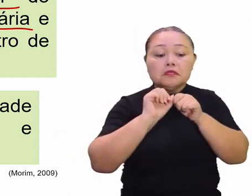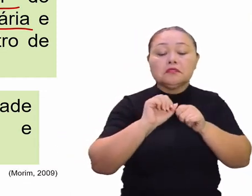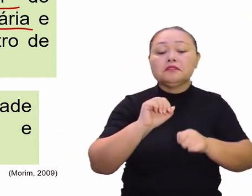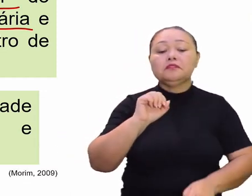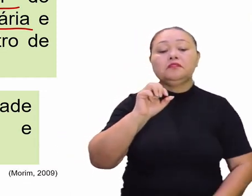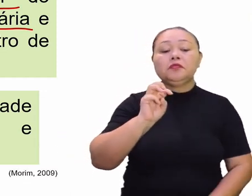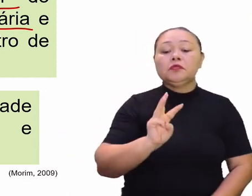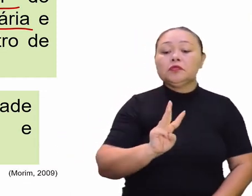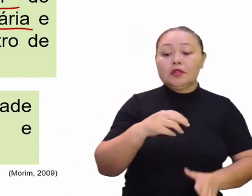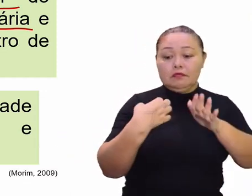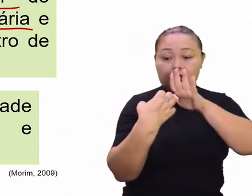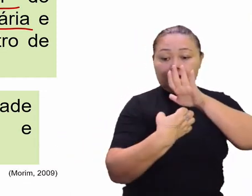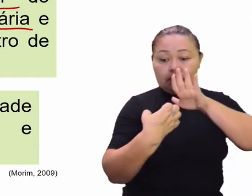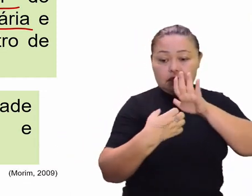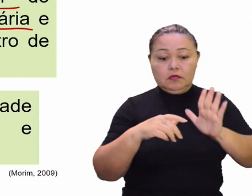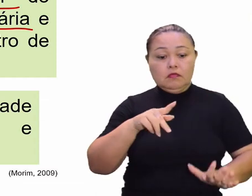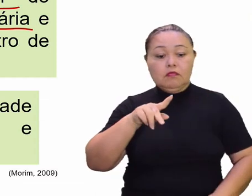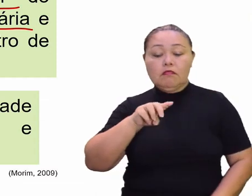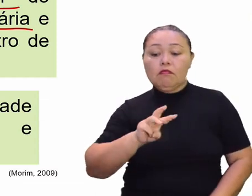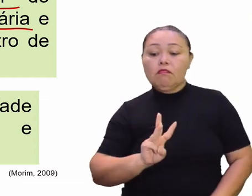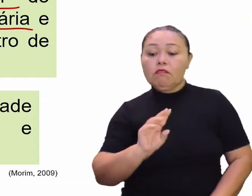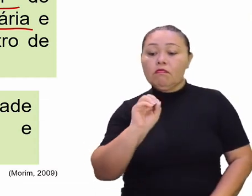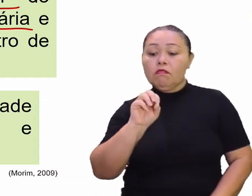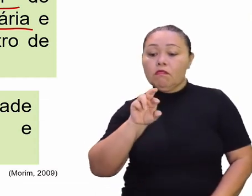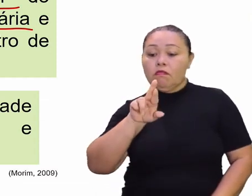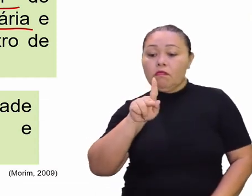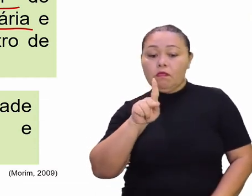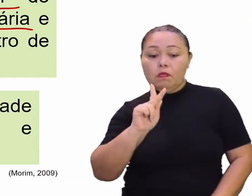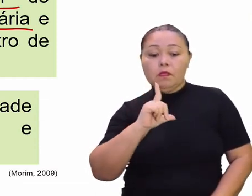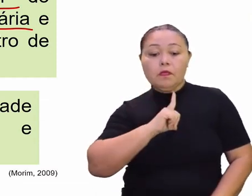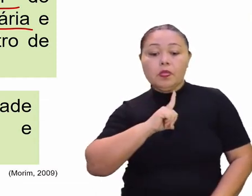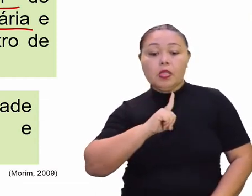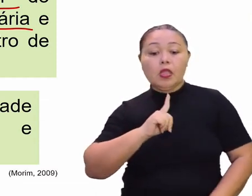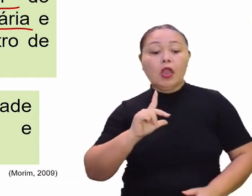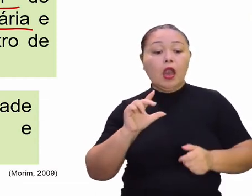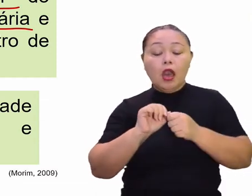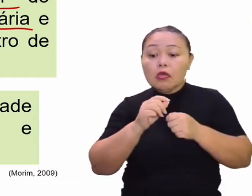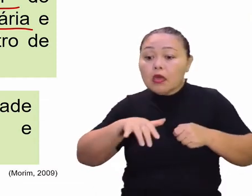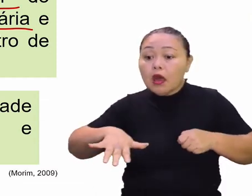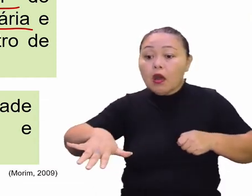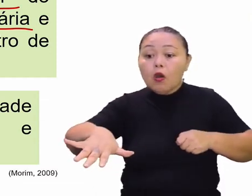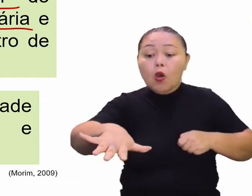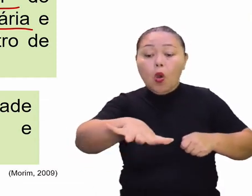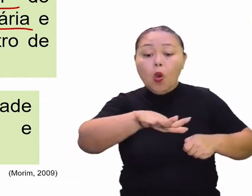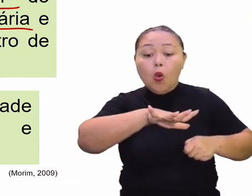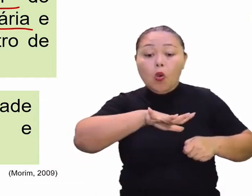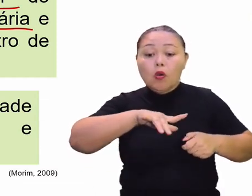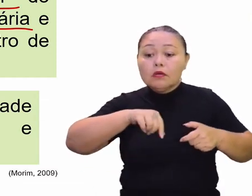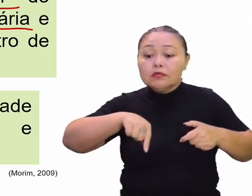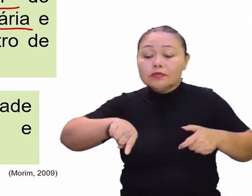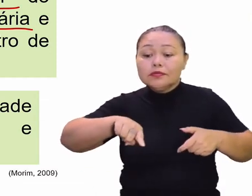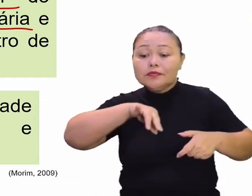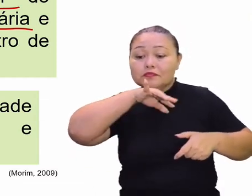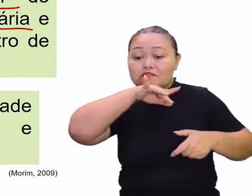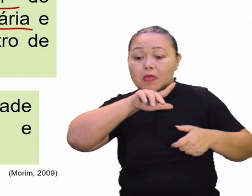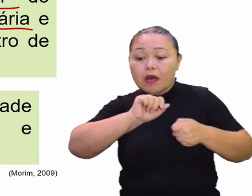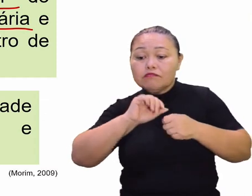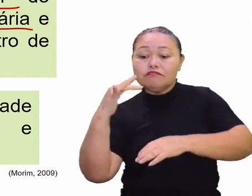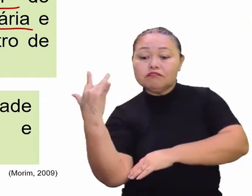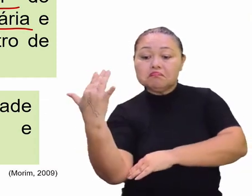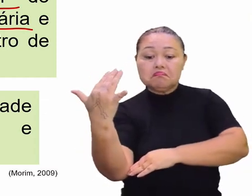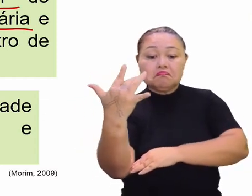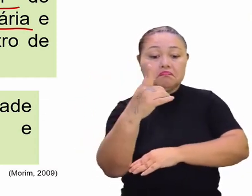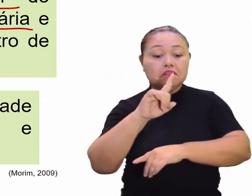Works foi batida pela insalubridade ambiental. Se retirou da região,